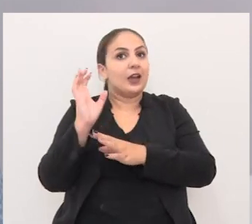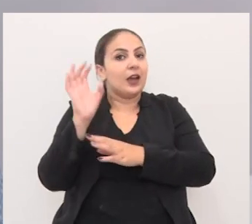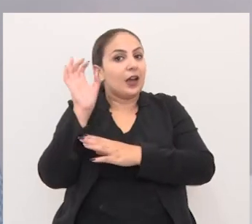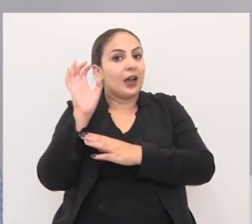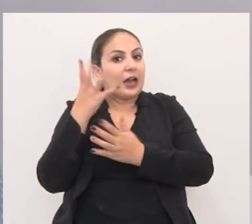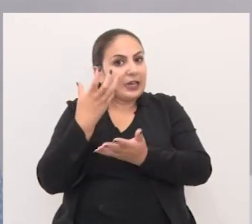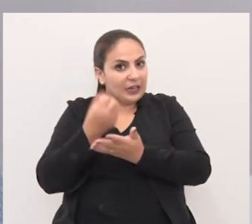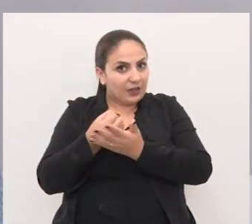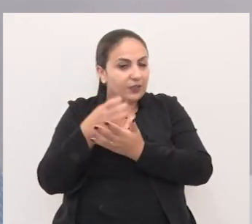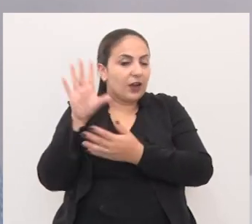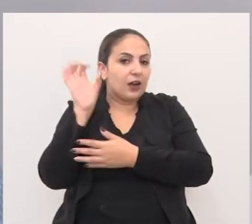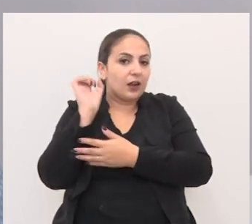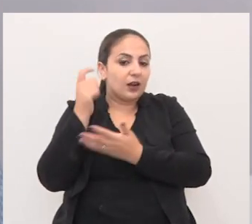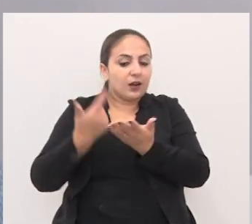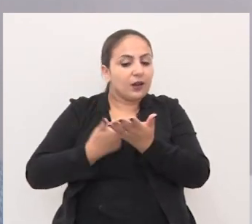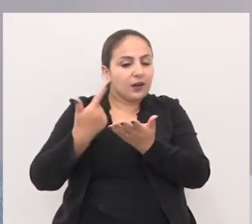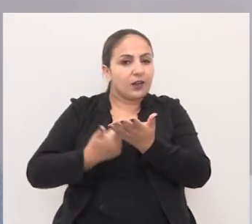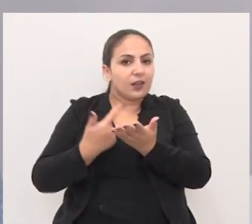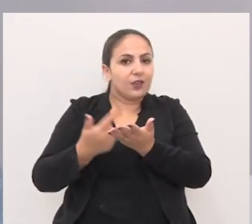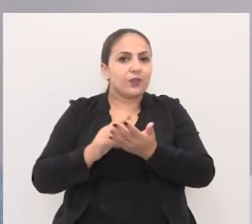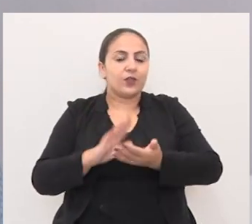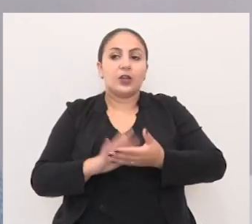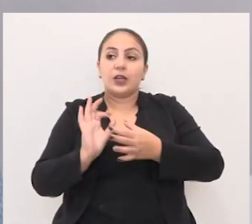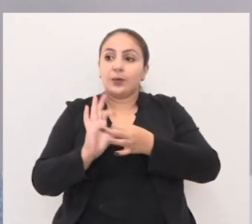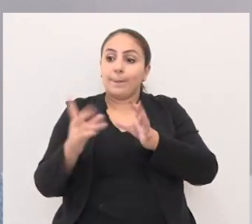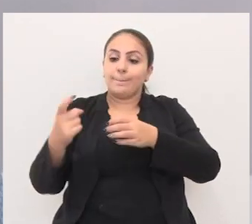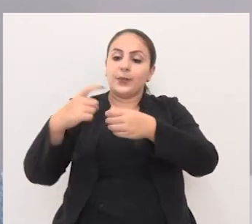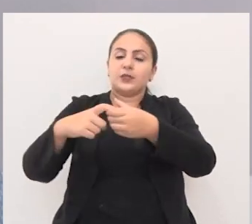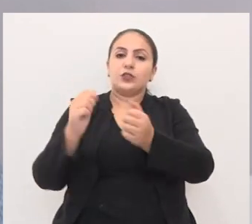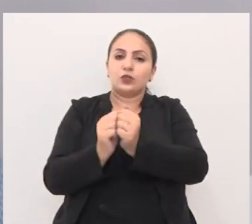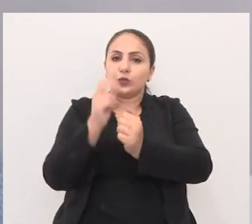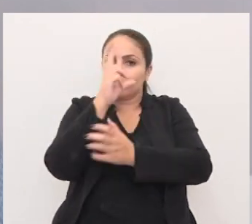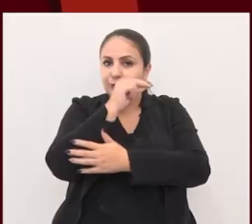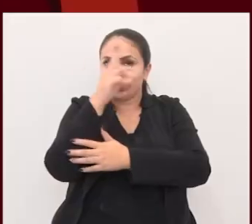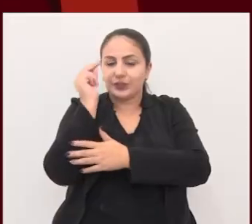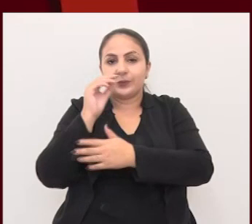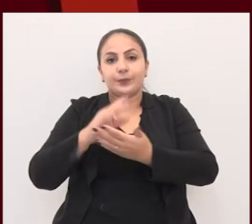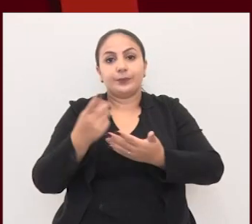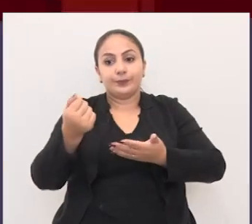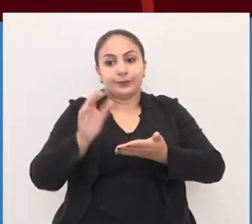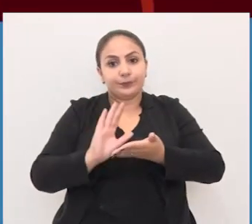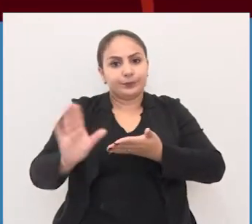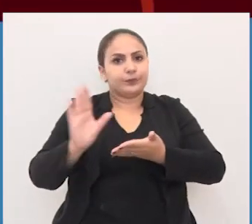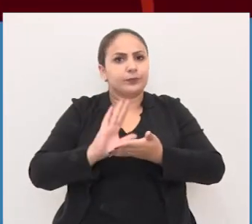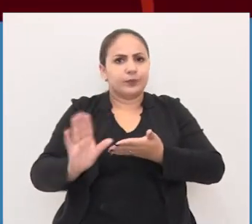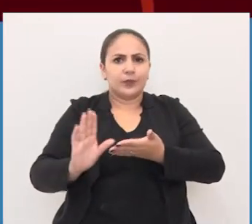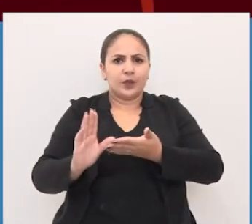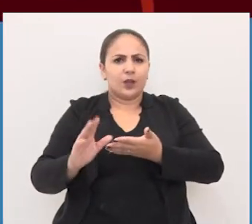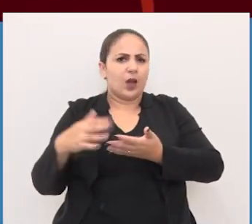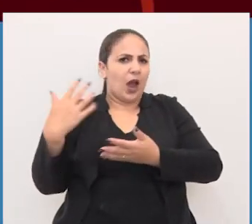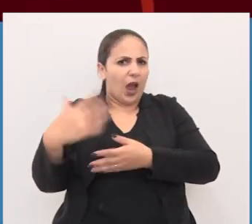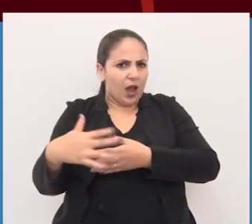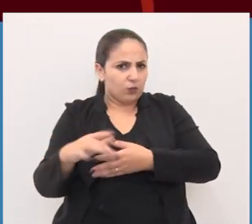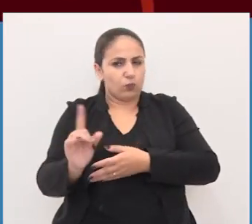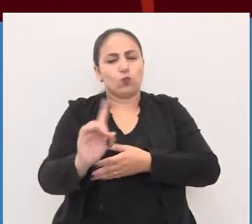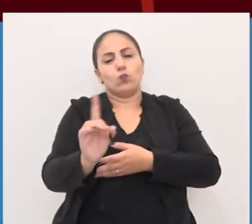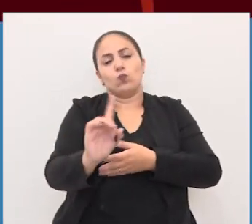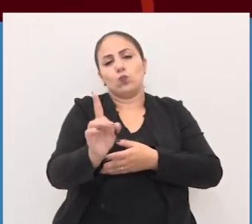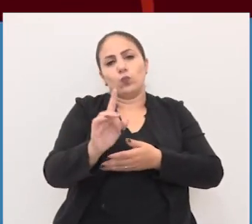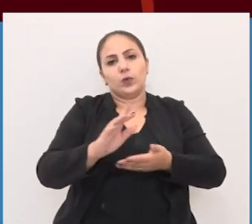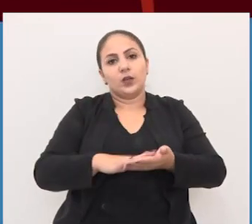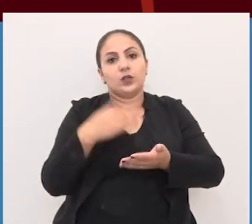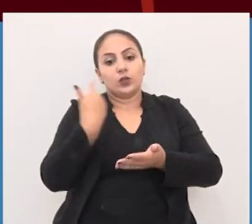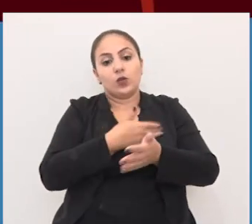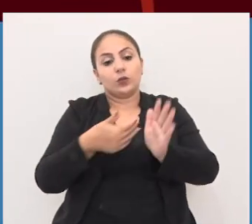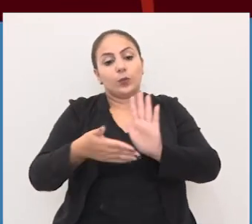audiolivros, se colocando também à disposição para sim fazer uma parceria com o município. O investimento, ele não seria um investimento muito alto, porque a gente